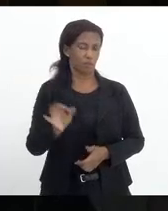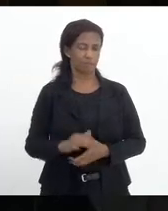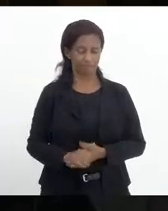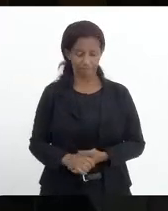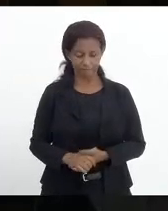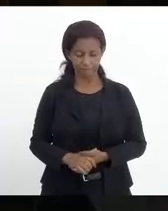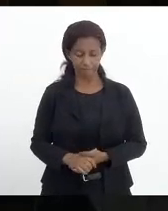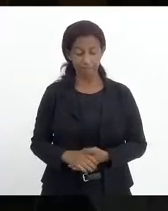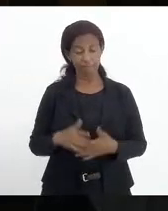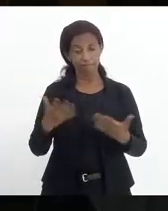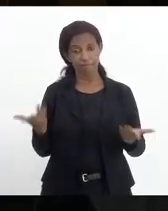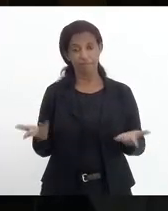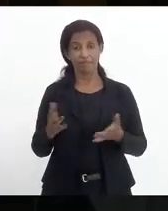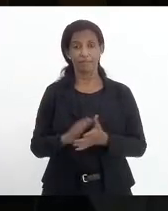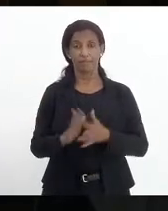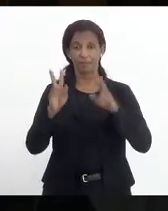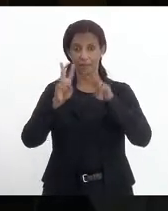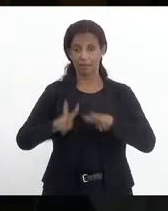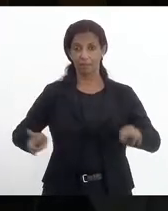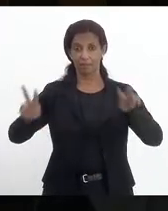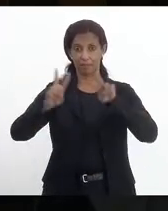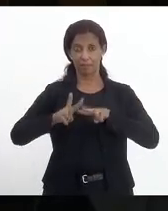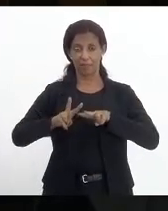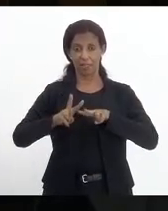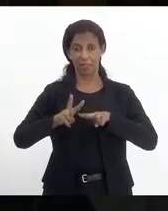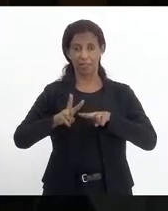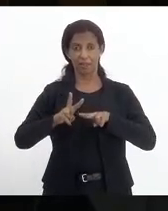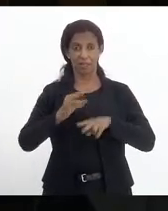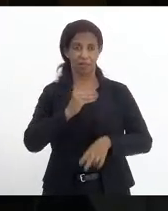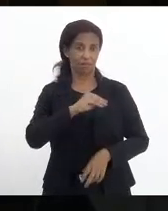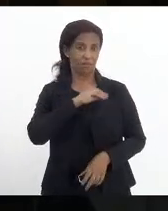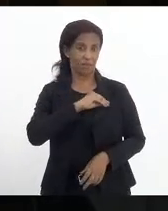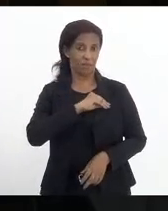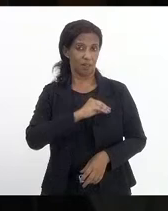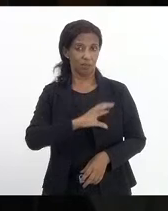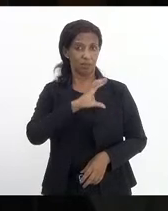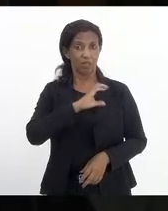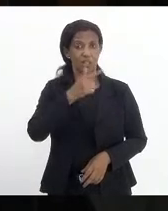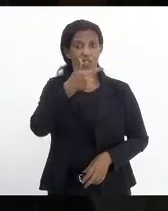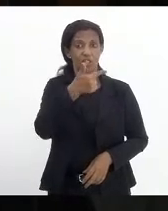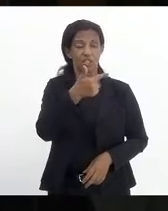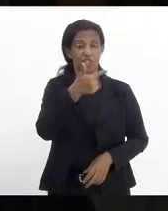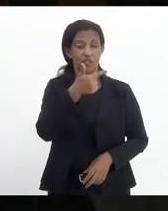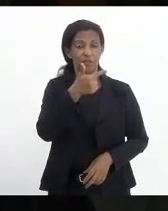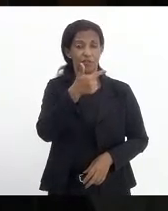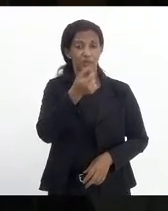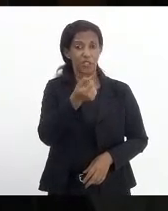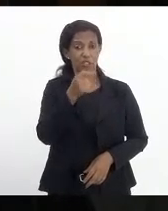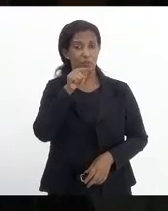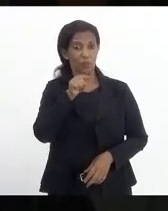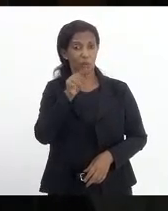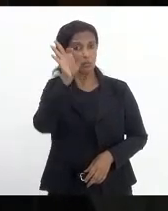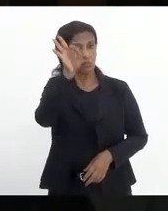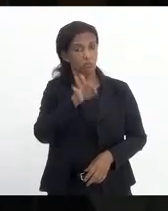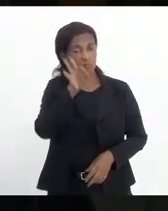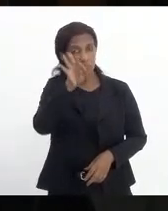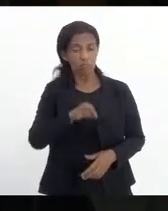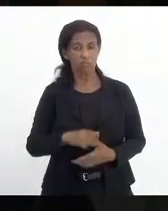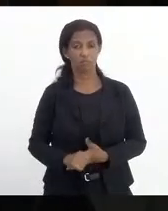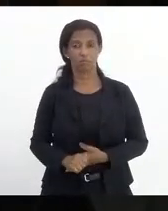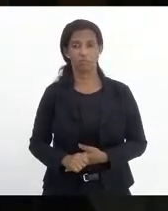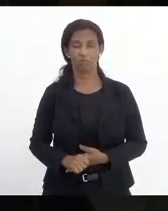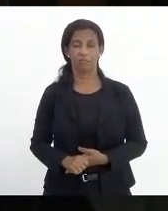então a grosso modo só e até a reposição salarial de 20 pontos para centro-oeste com